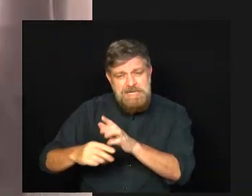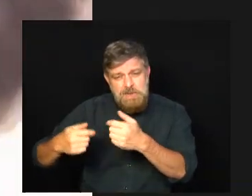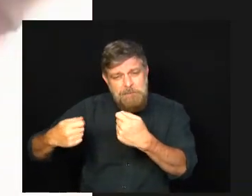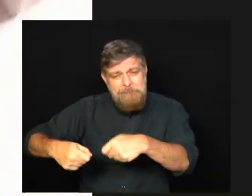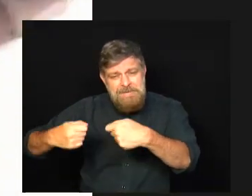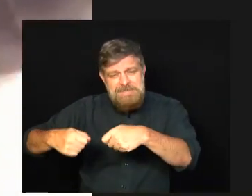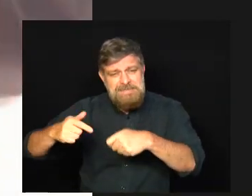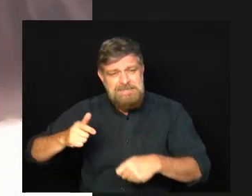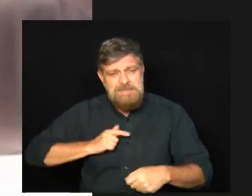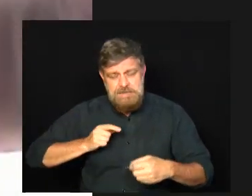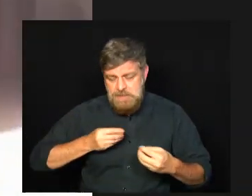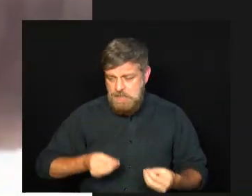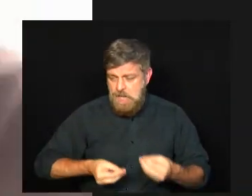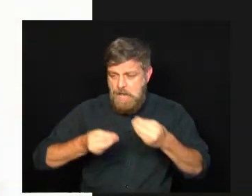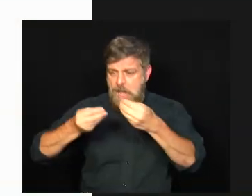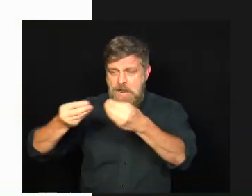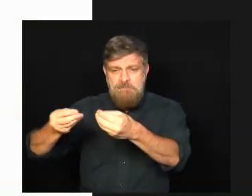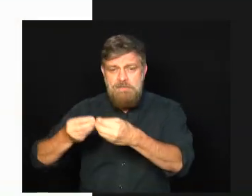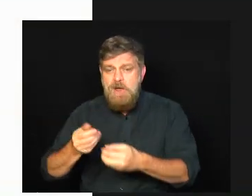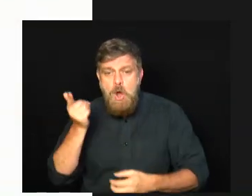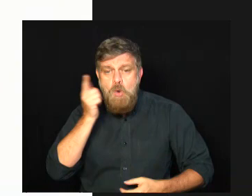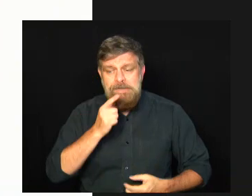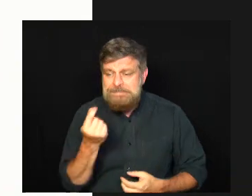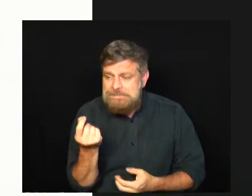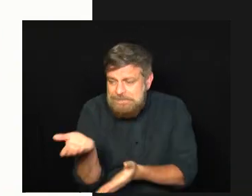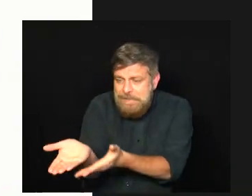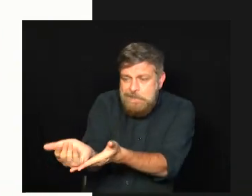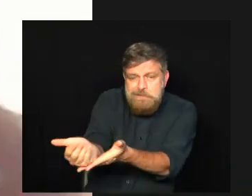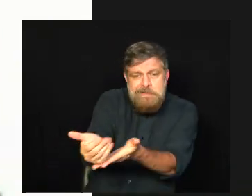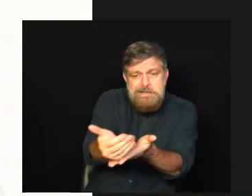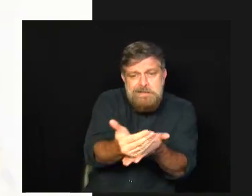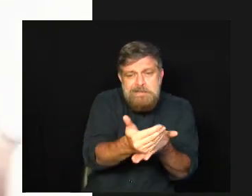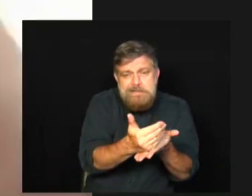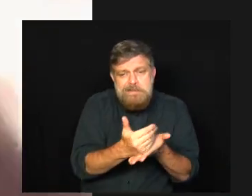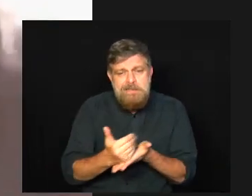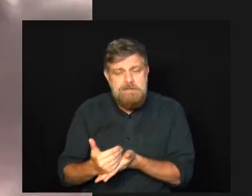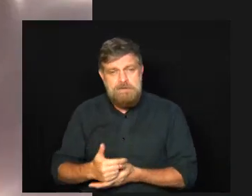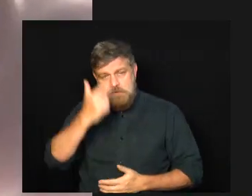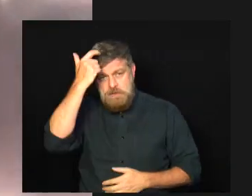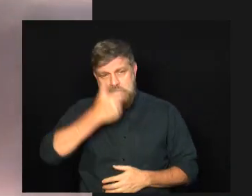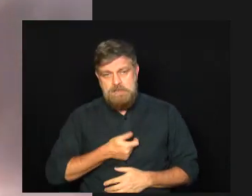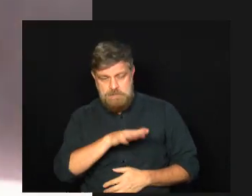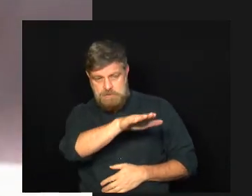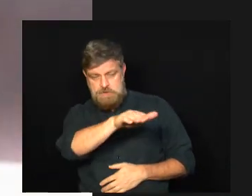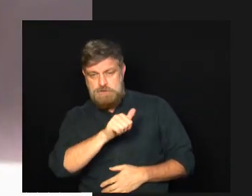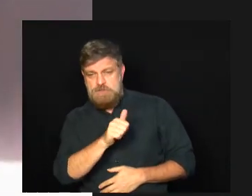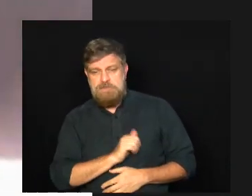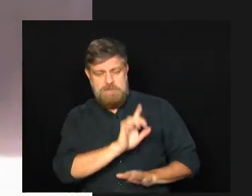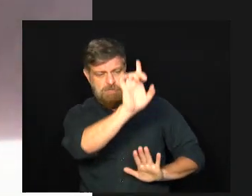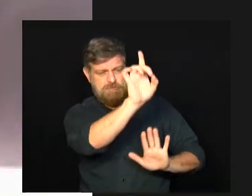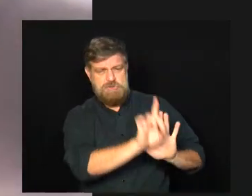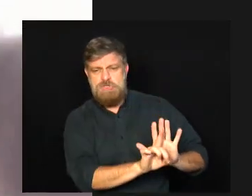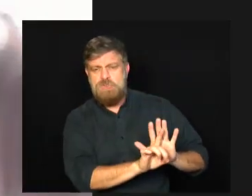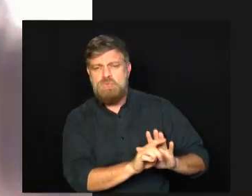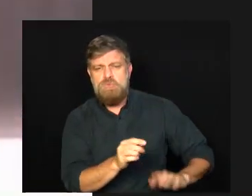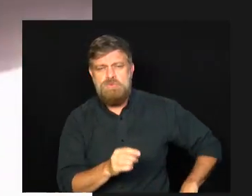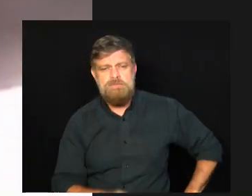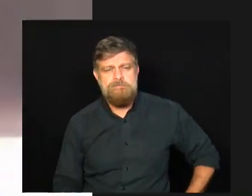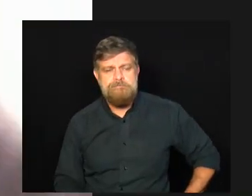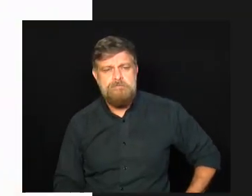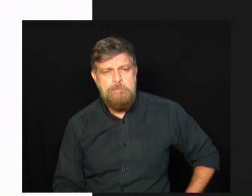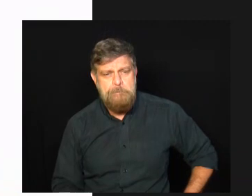e levá-los para captar recursos. Outro dia eu disse para o diretor aí, o Rapace,